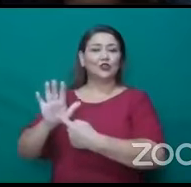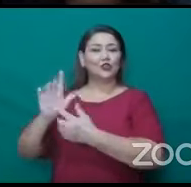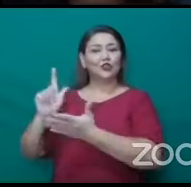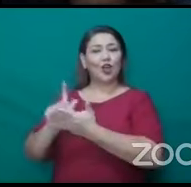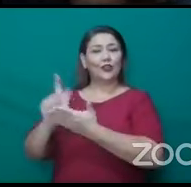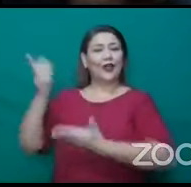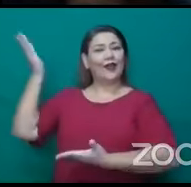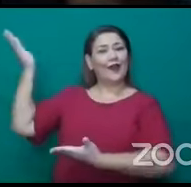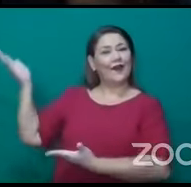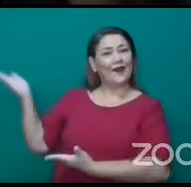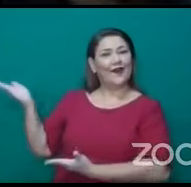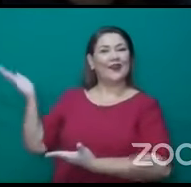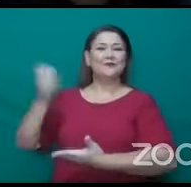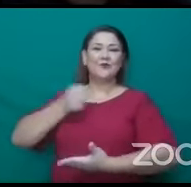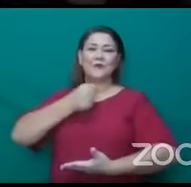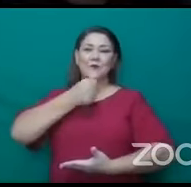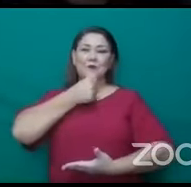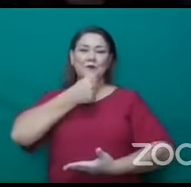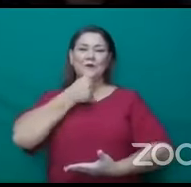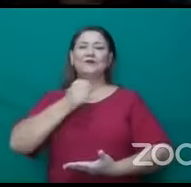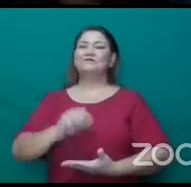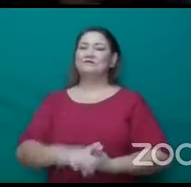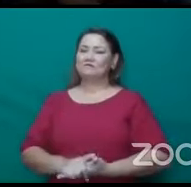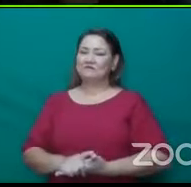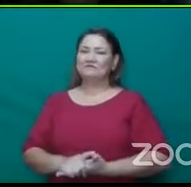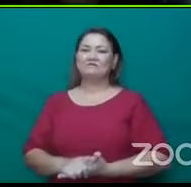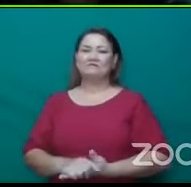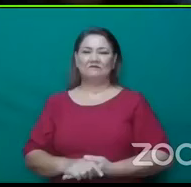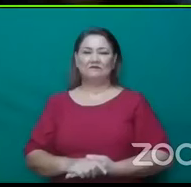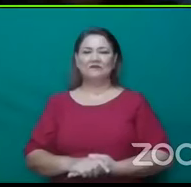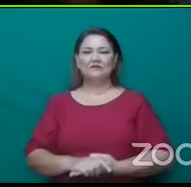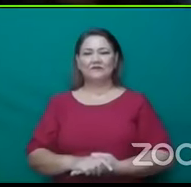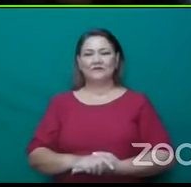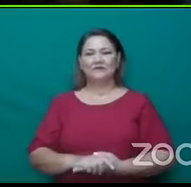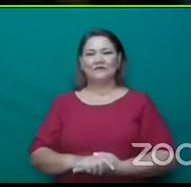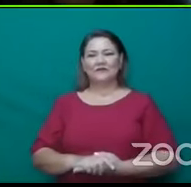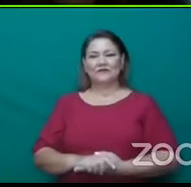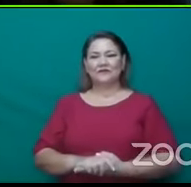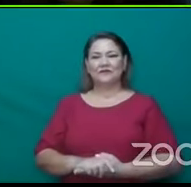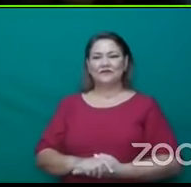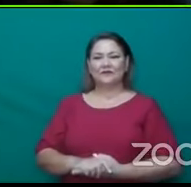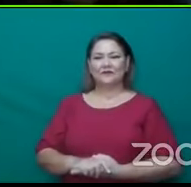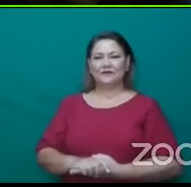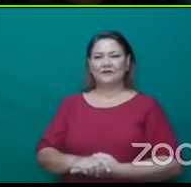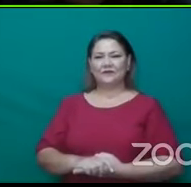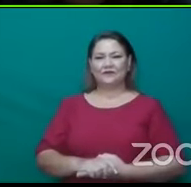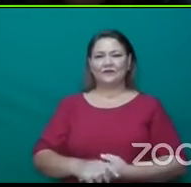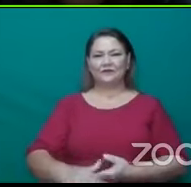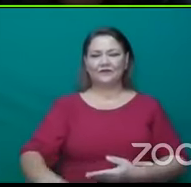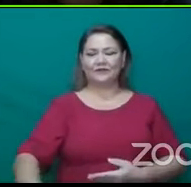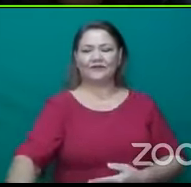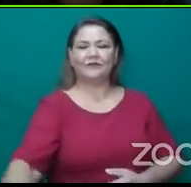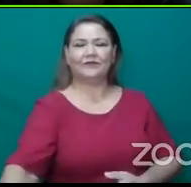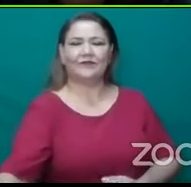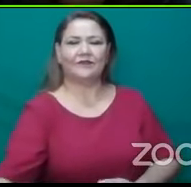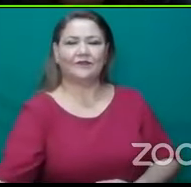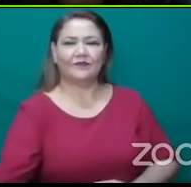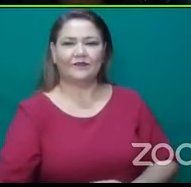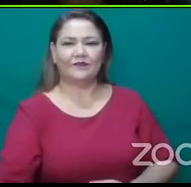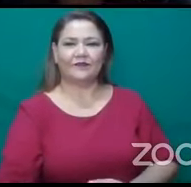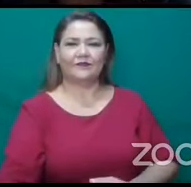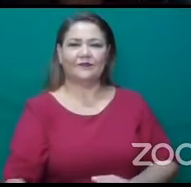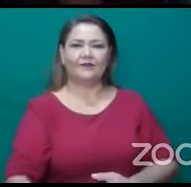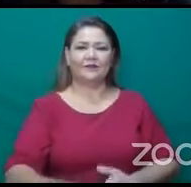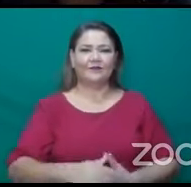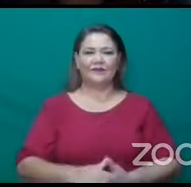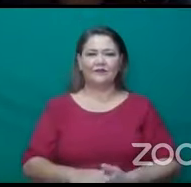sim. Tá até na tela principal do YouTube. Sim, isso ela. Isso aí. Ela e o final ali também